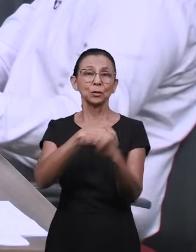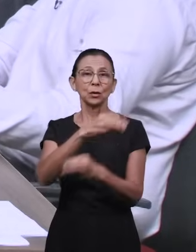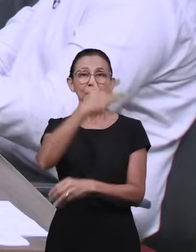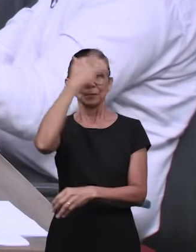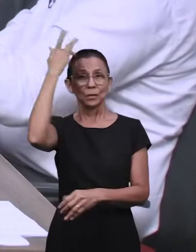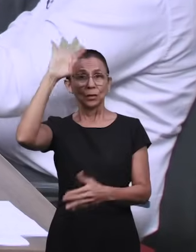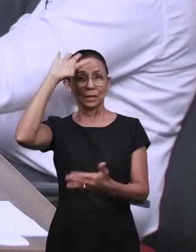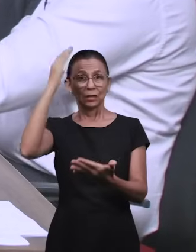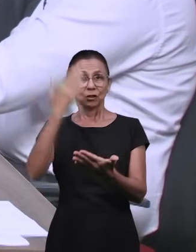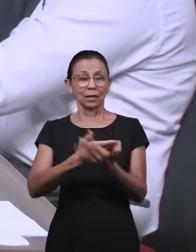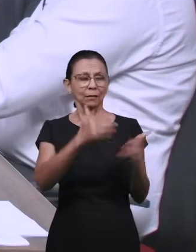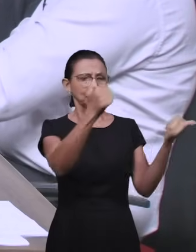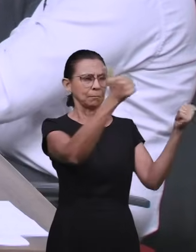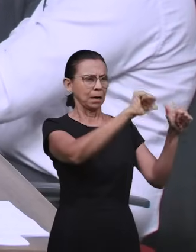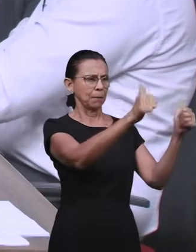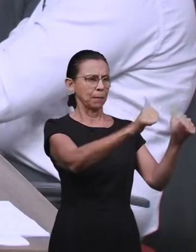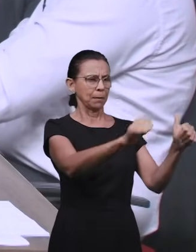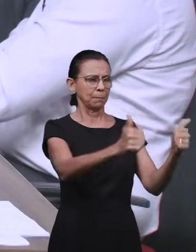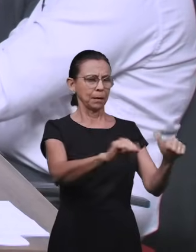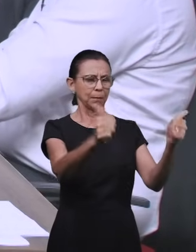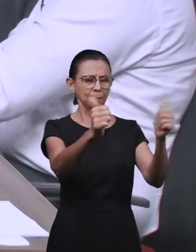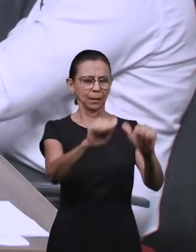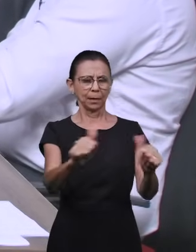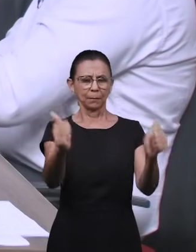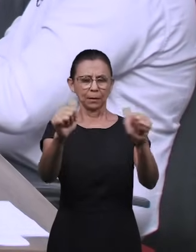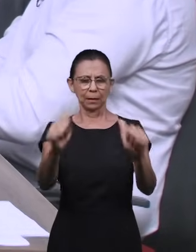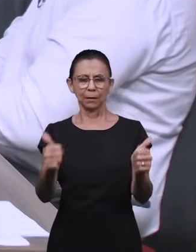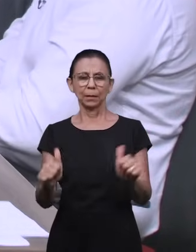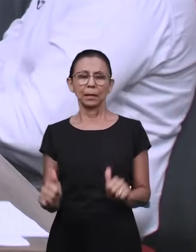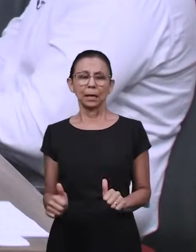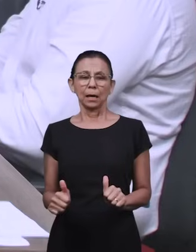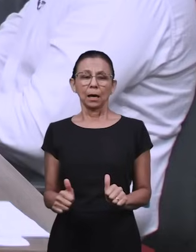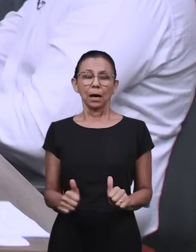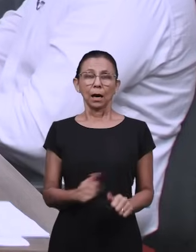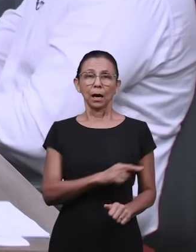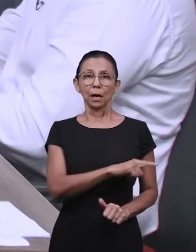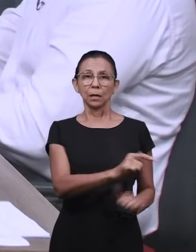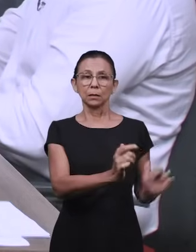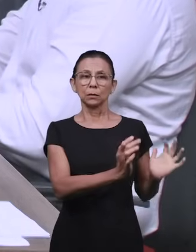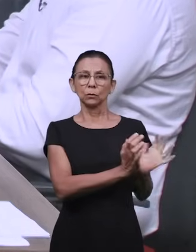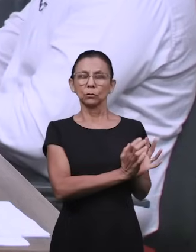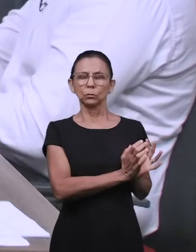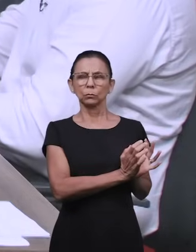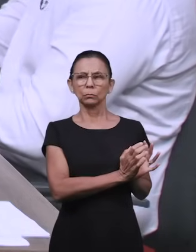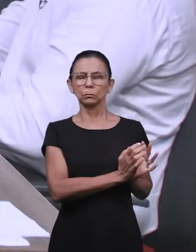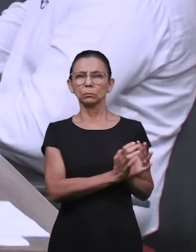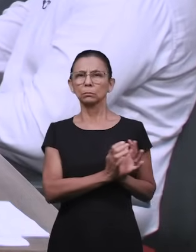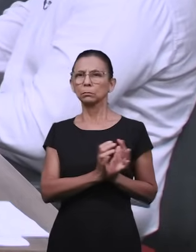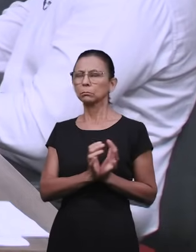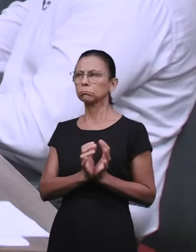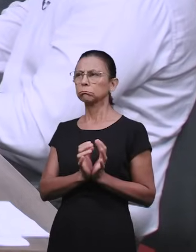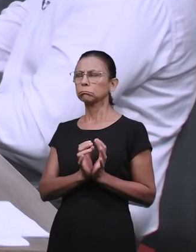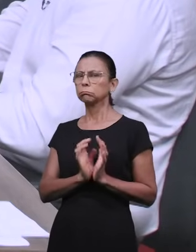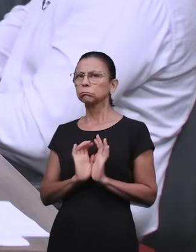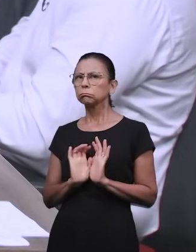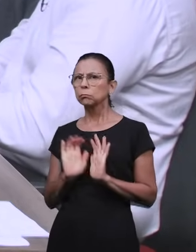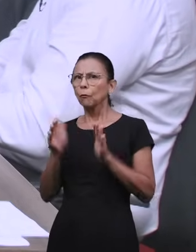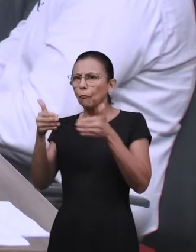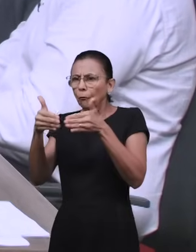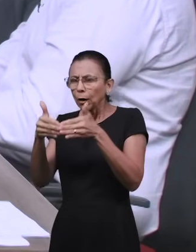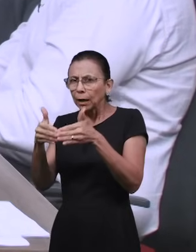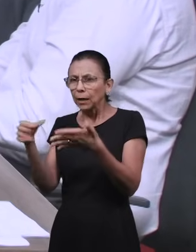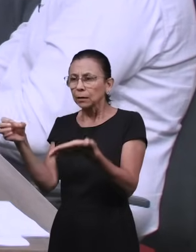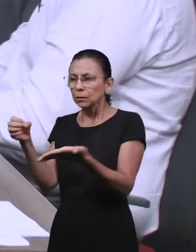que acreditavam em vários deuses, eles começaram a se situar no